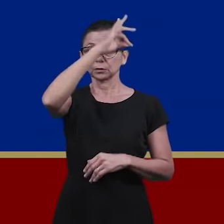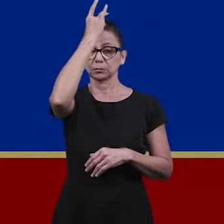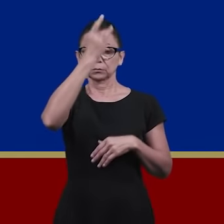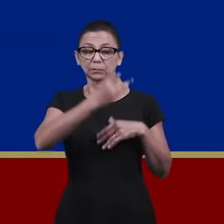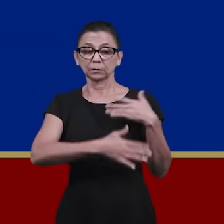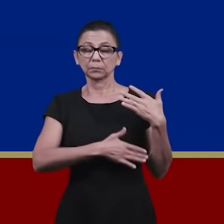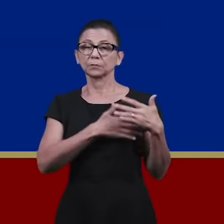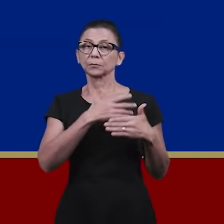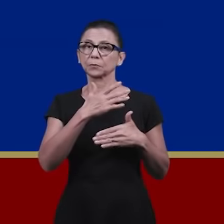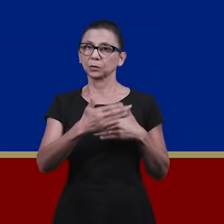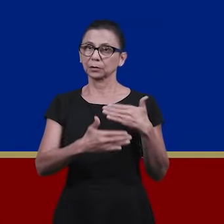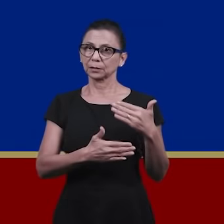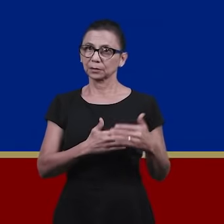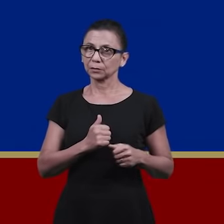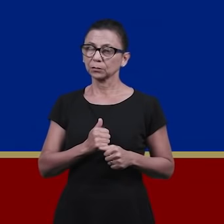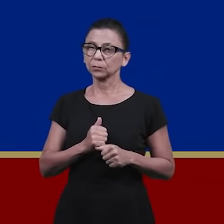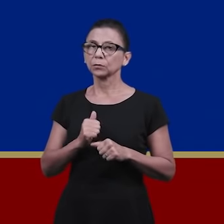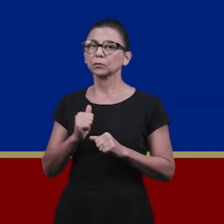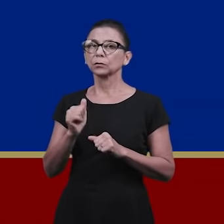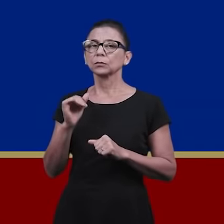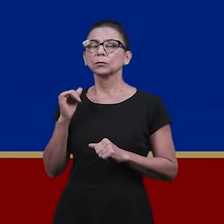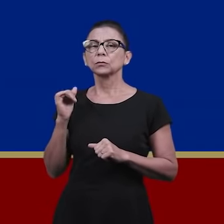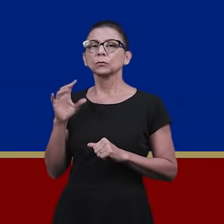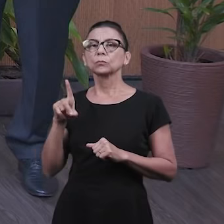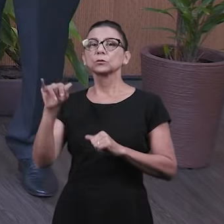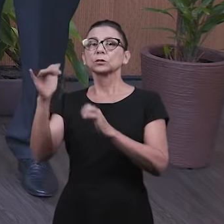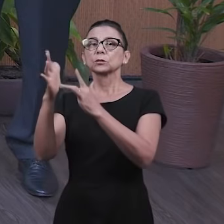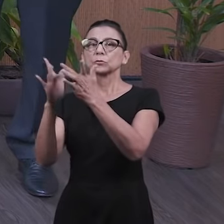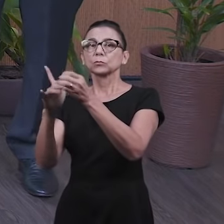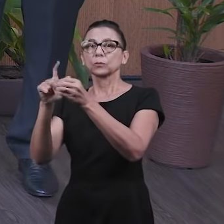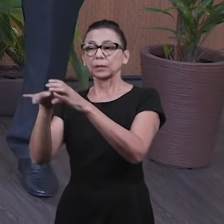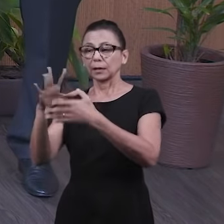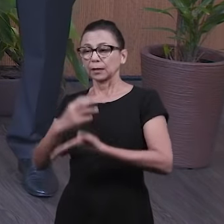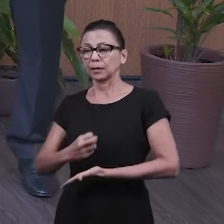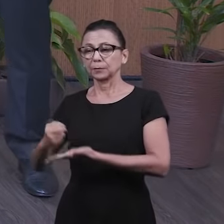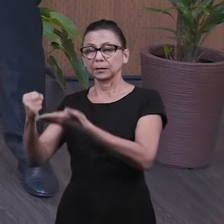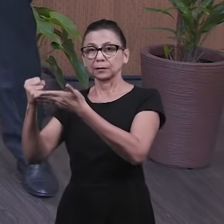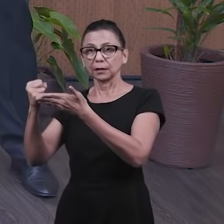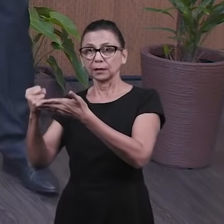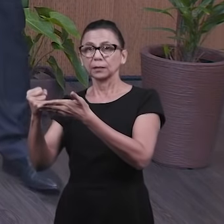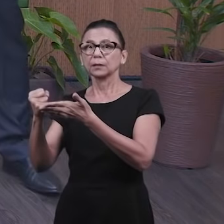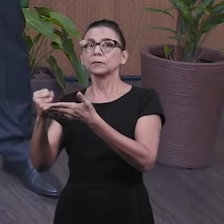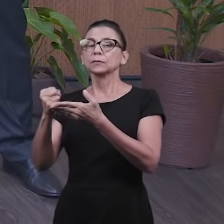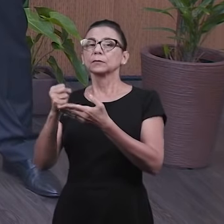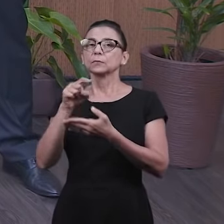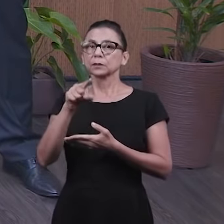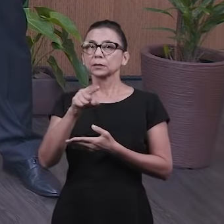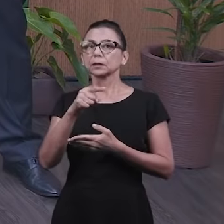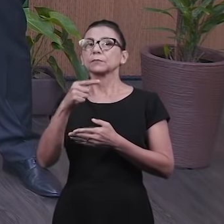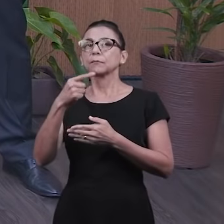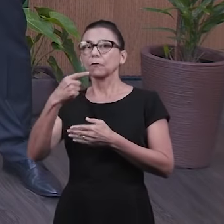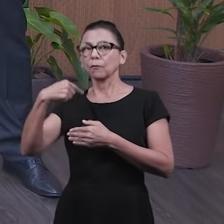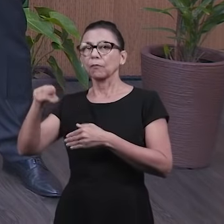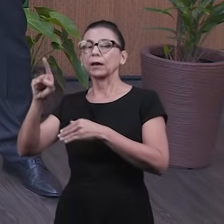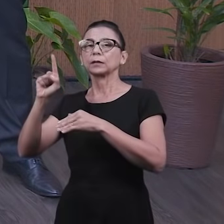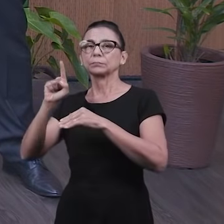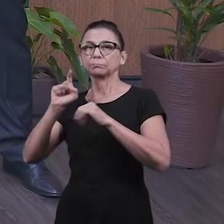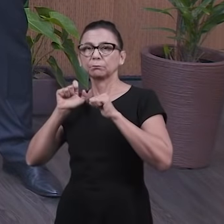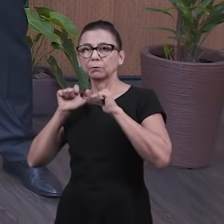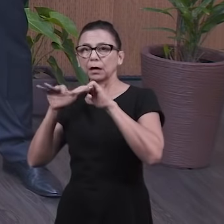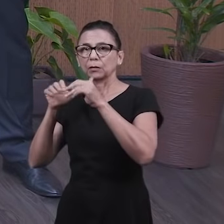irão para as bodas do Cordeiro. Glória a Jesus. Agora, é importante